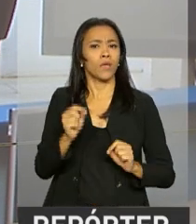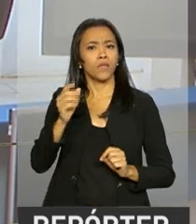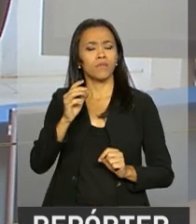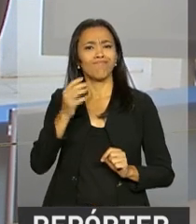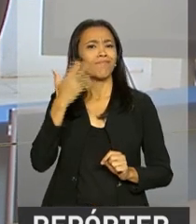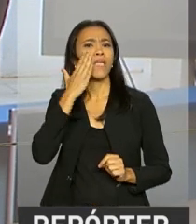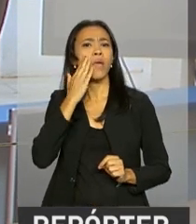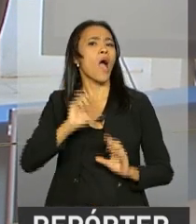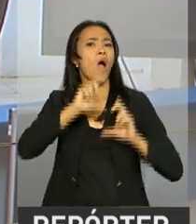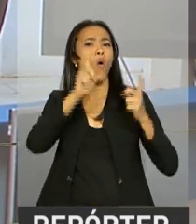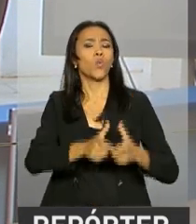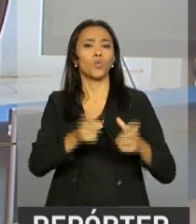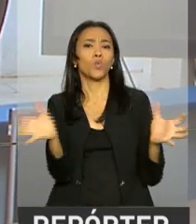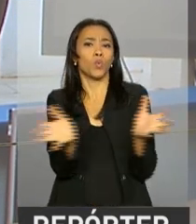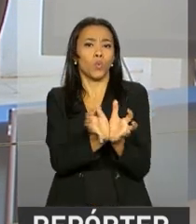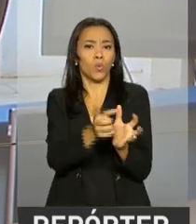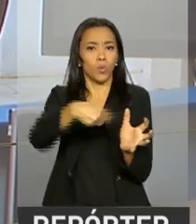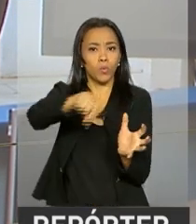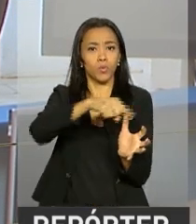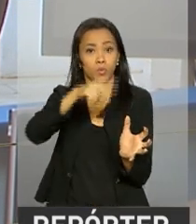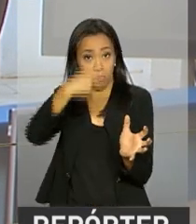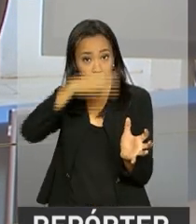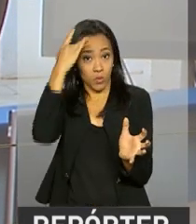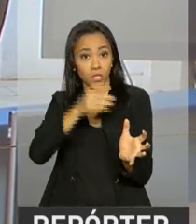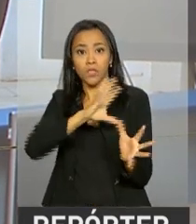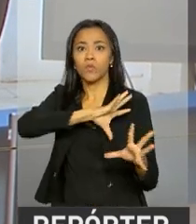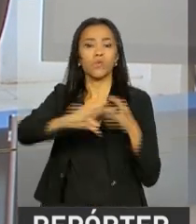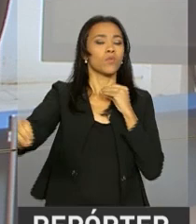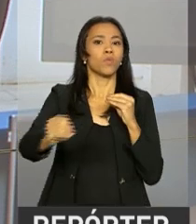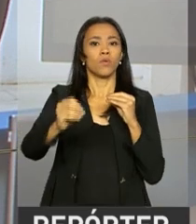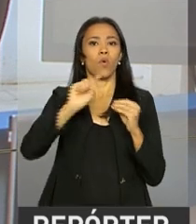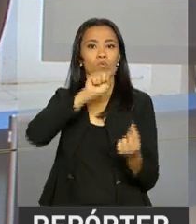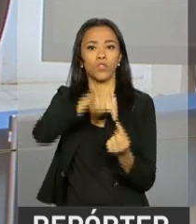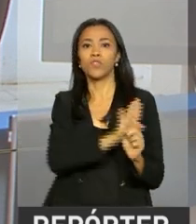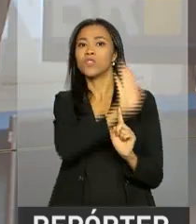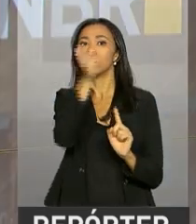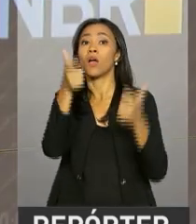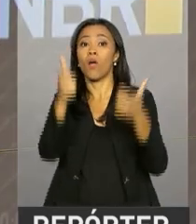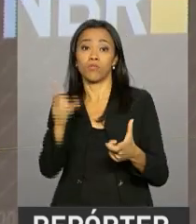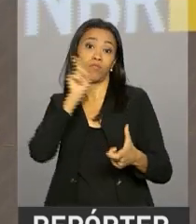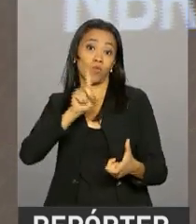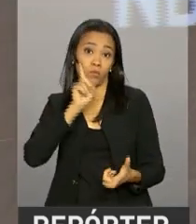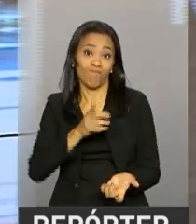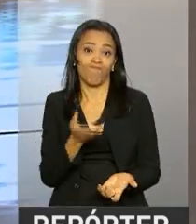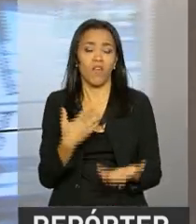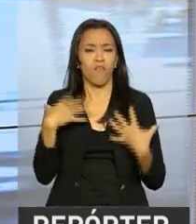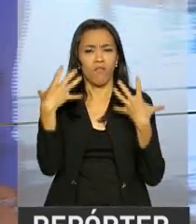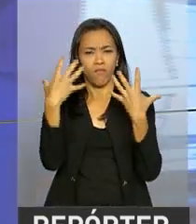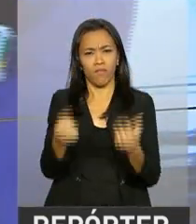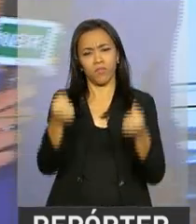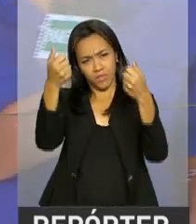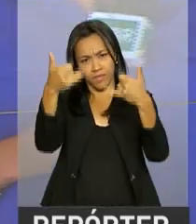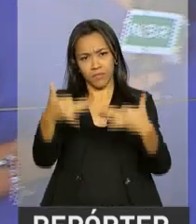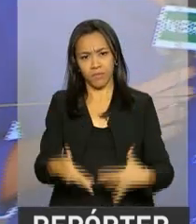que desapareceu ao deixar as Bahamas com destino aos Estados Unidos. Vamos conversar com a repórter Thaisa Dias, lá do